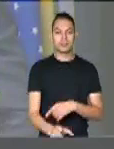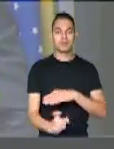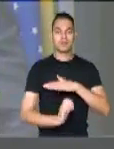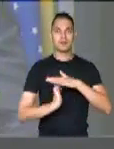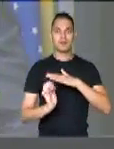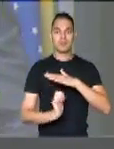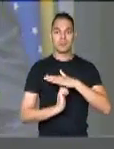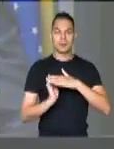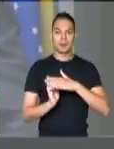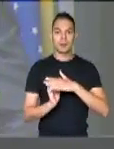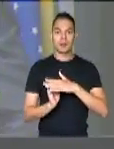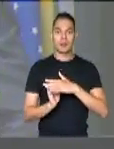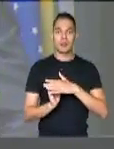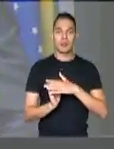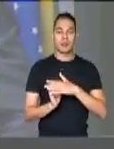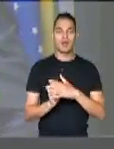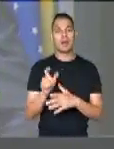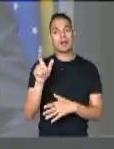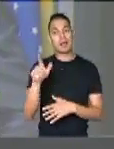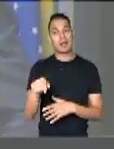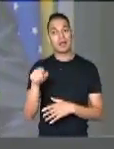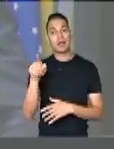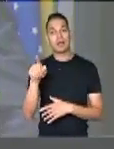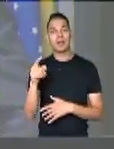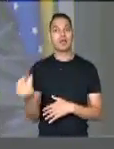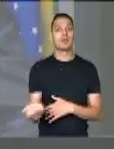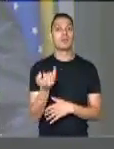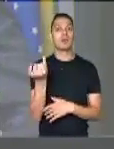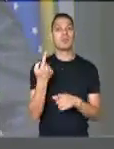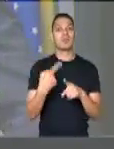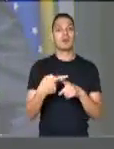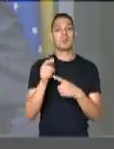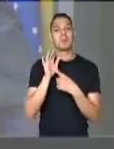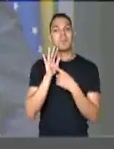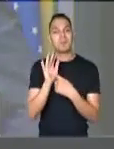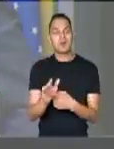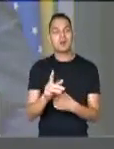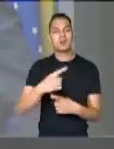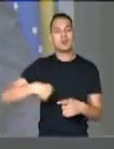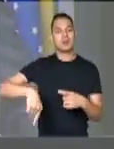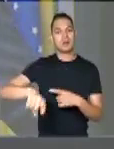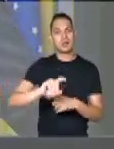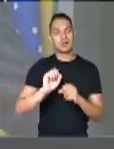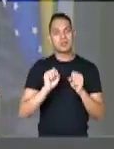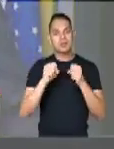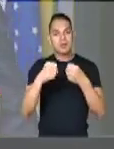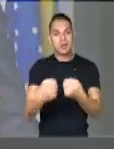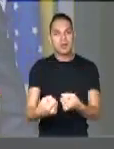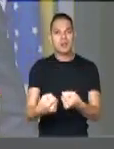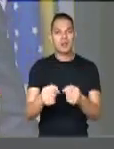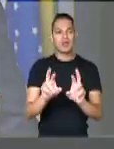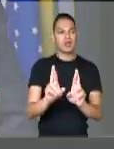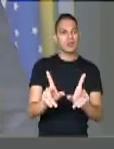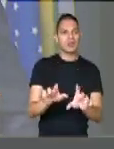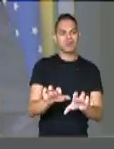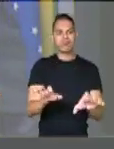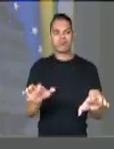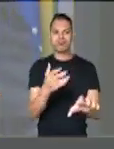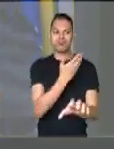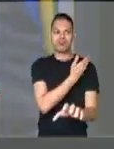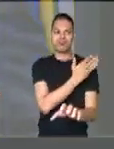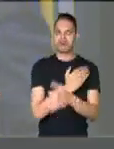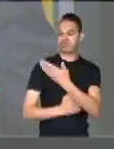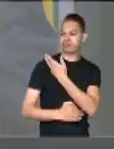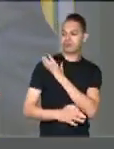e ele foi muito importante porque mostra a nossa disposição de deixar de lado qualquer diferença, para que nós